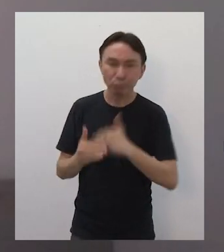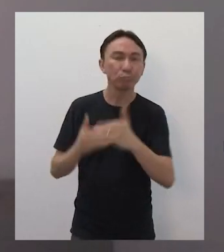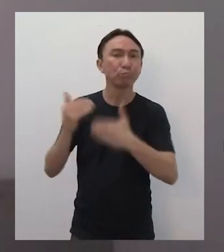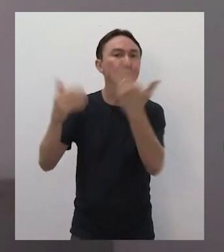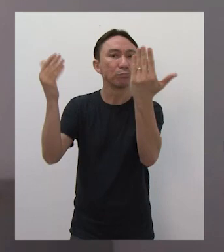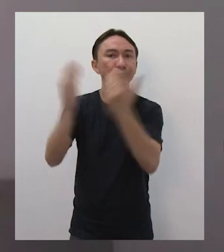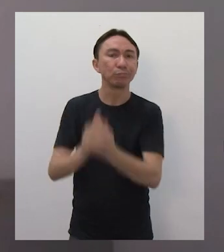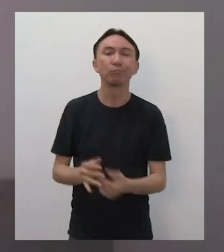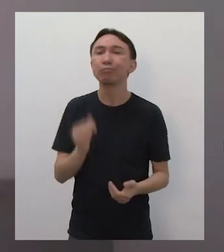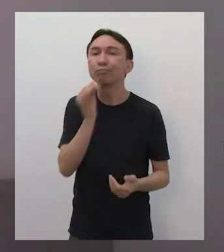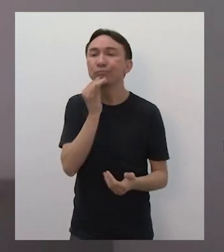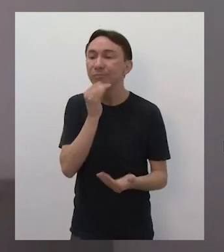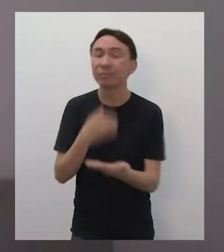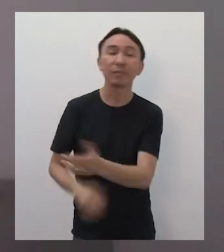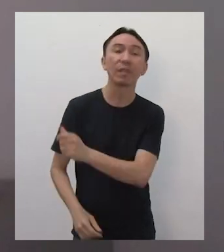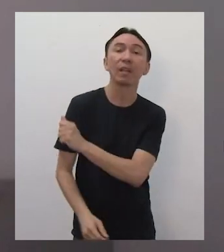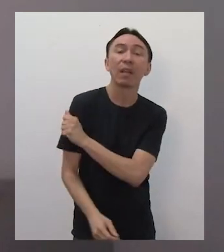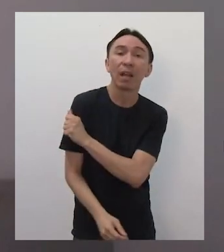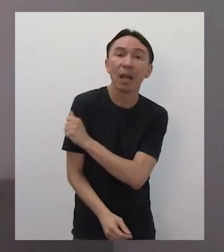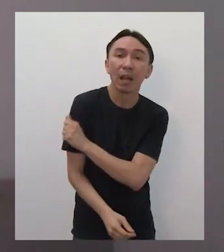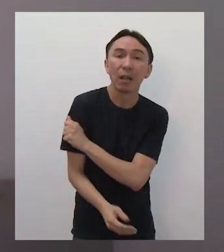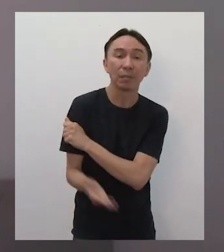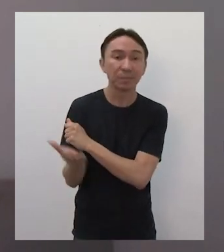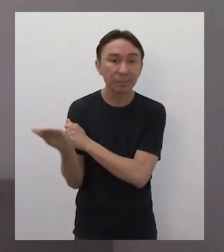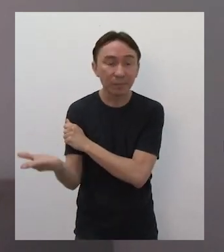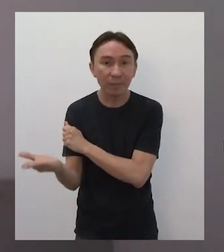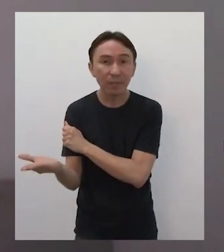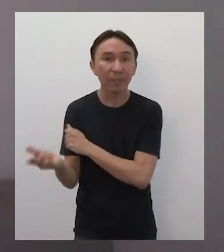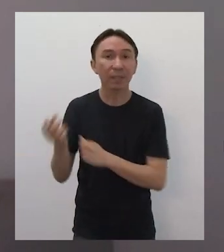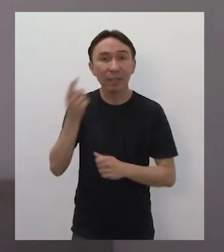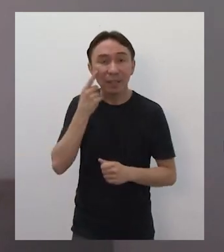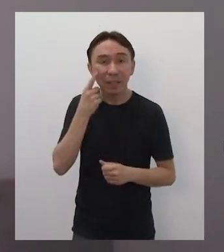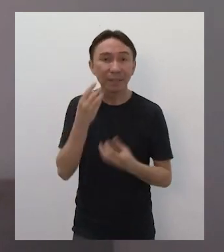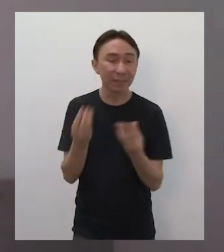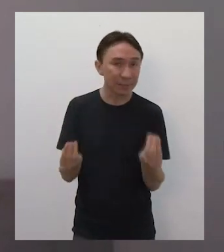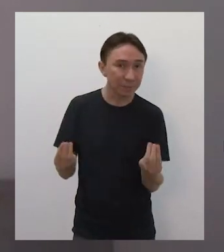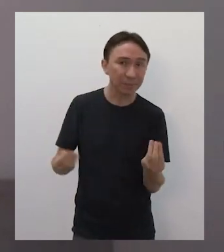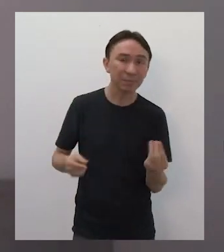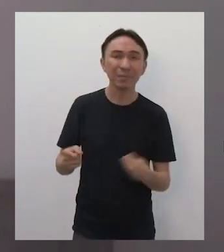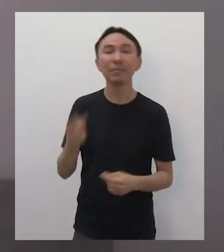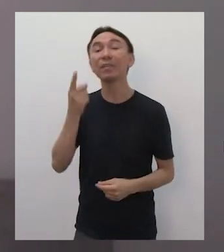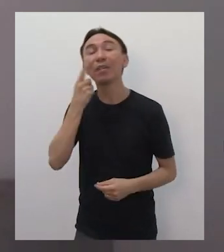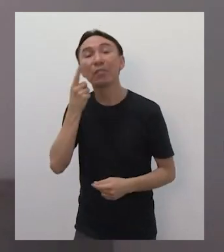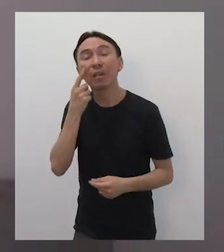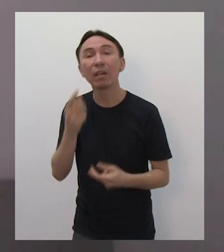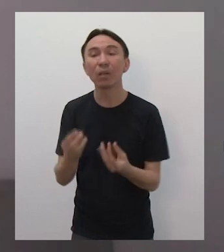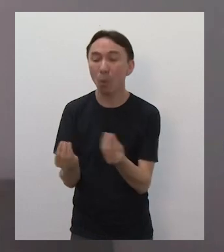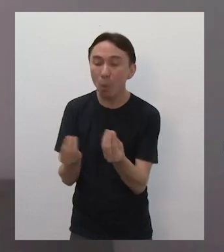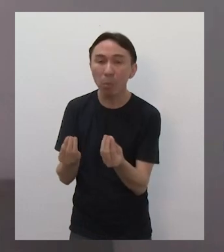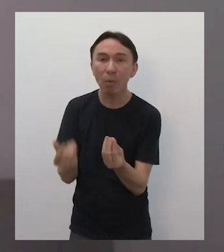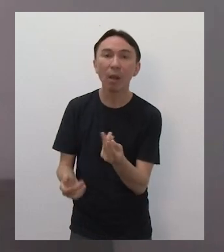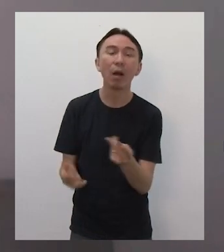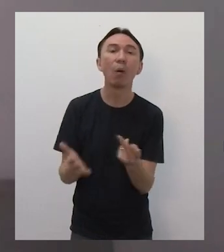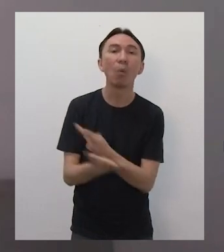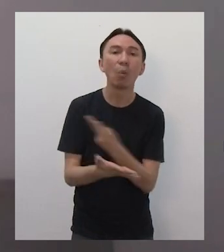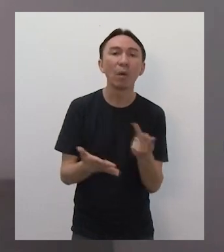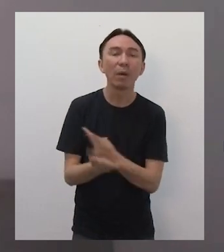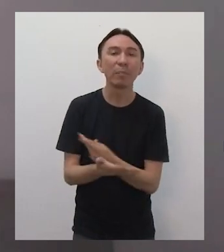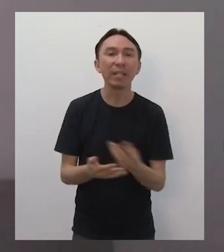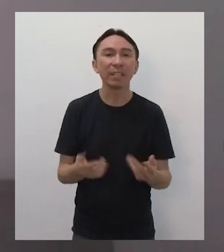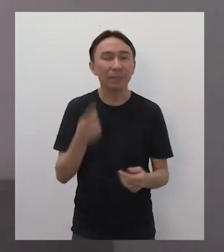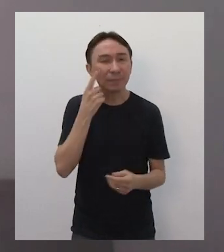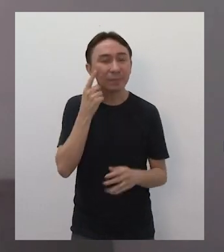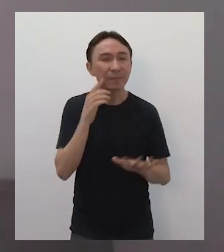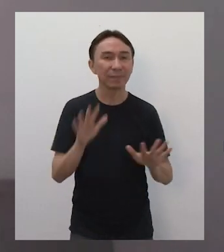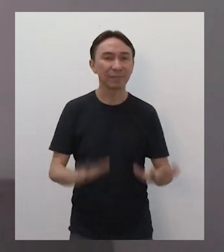nosso estudante, né? Tudo bem você ter errado. Vamos olhar para onde? Então, precisa passar por esse